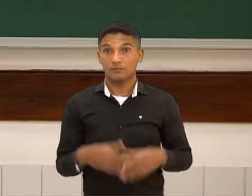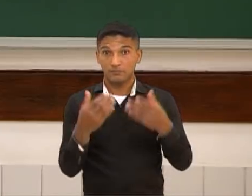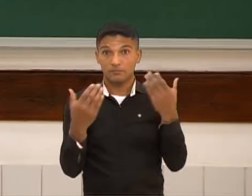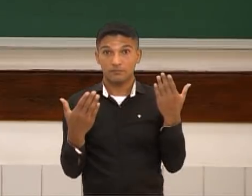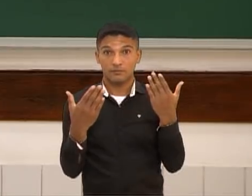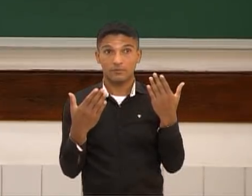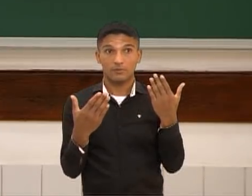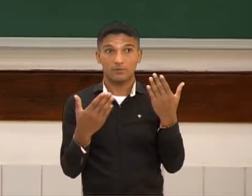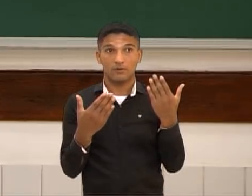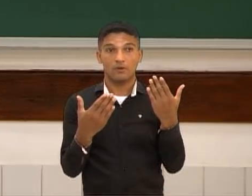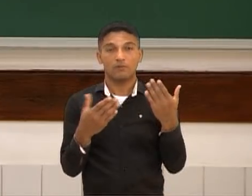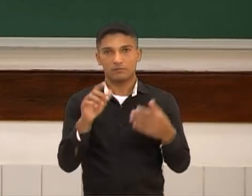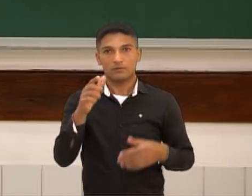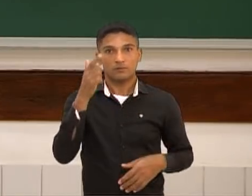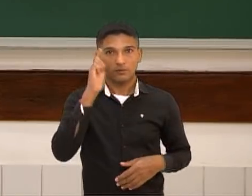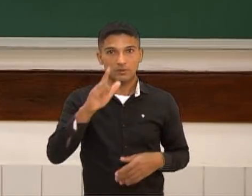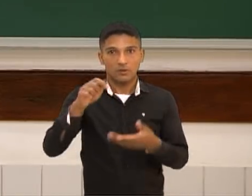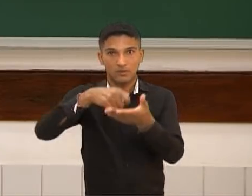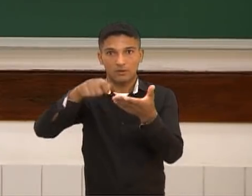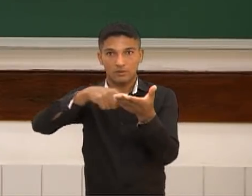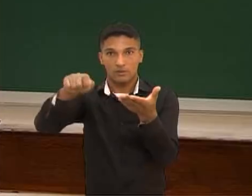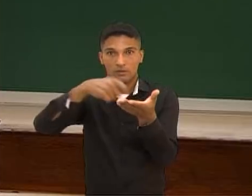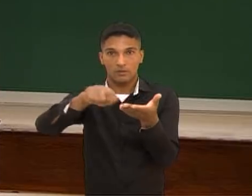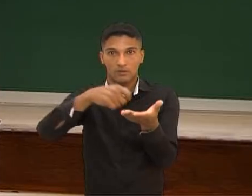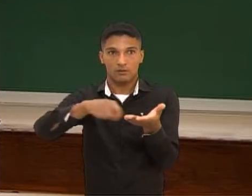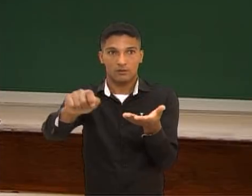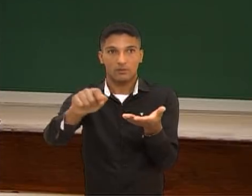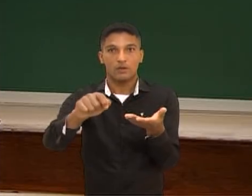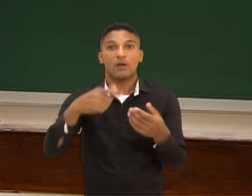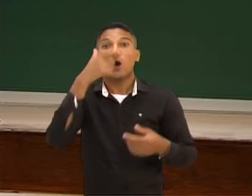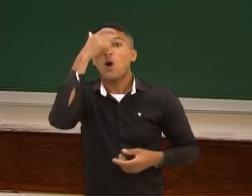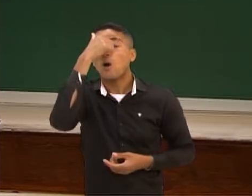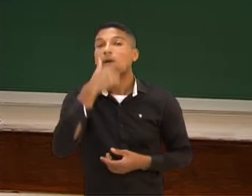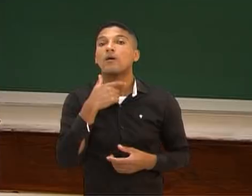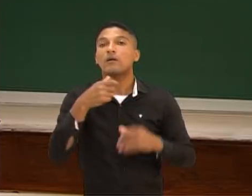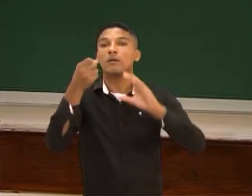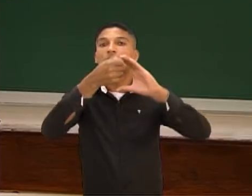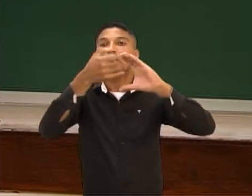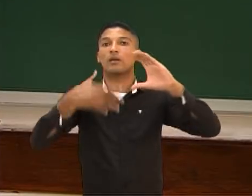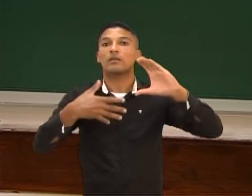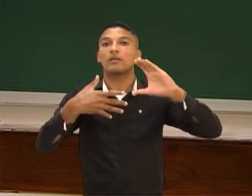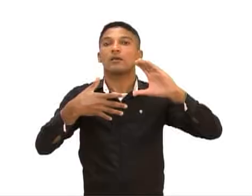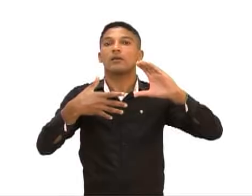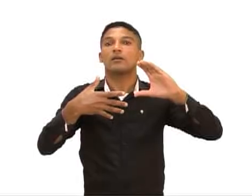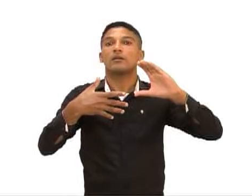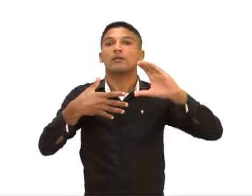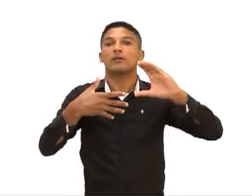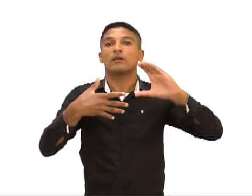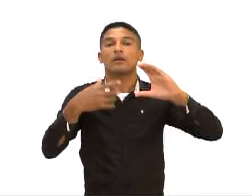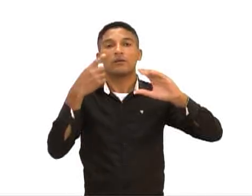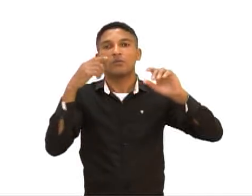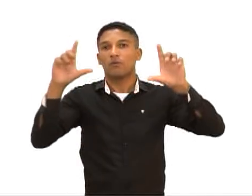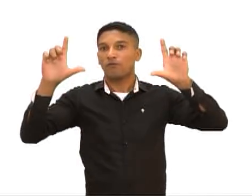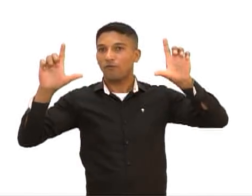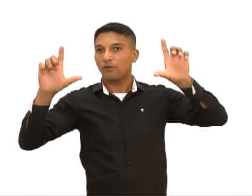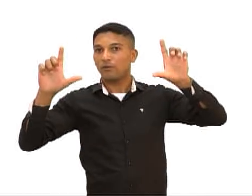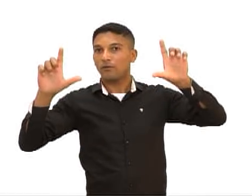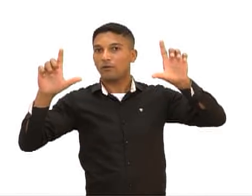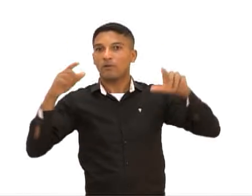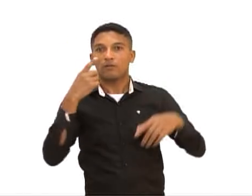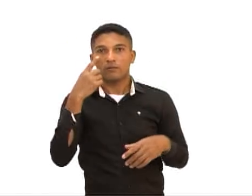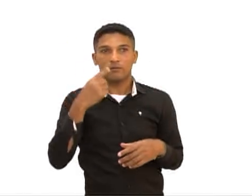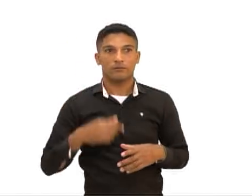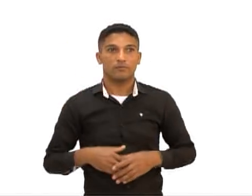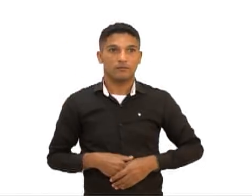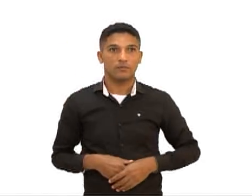Então, pessoal, olha lá, quem conseguiu fazer aí uma descrição das pessoas presentes na foto, que escreveu mais ou menos assim,